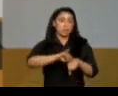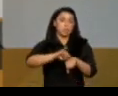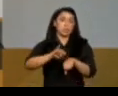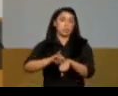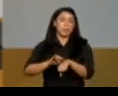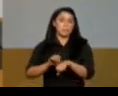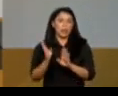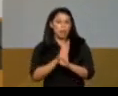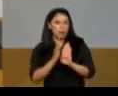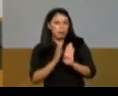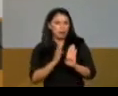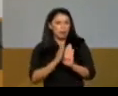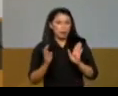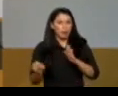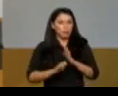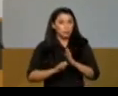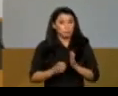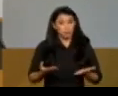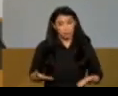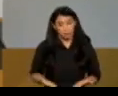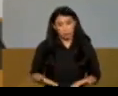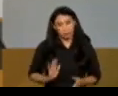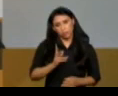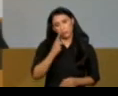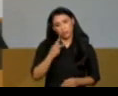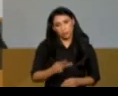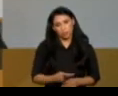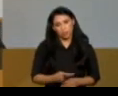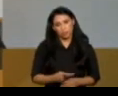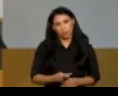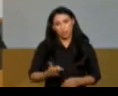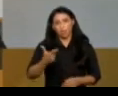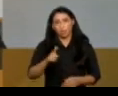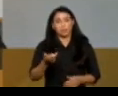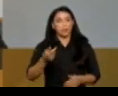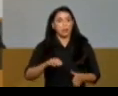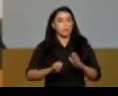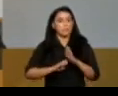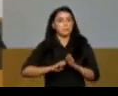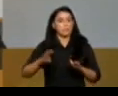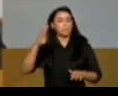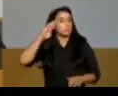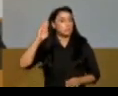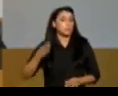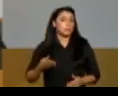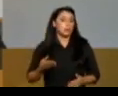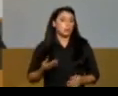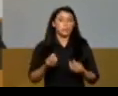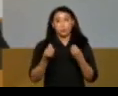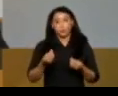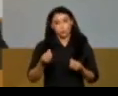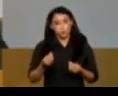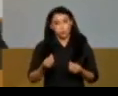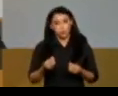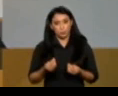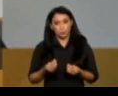há necessidade de lei específica para vender subsidiárias, mas se criar, já vimos lá atrás isso, e